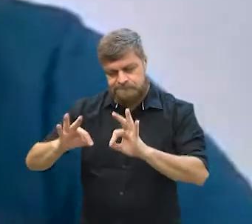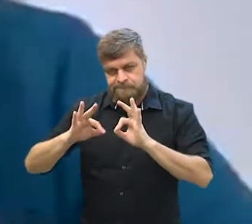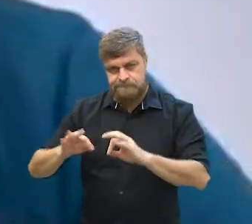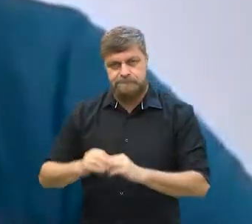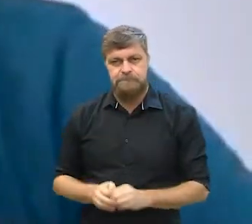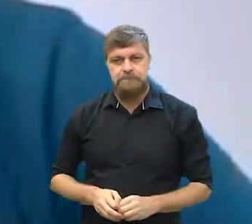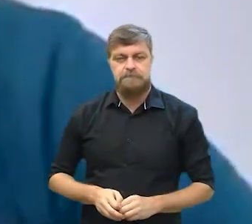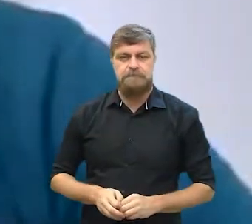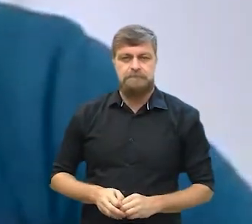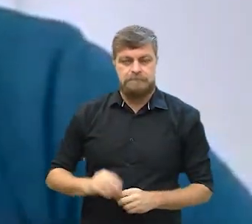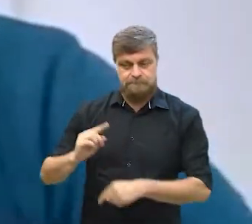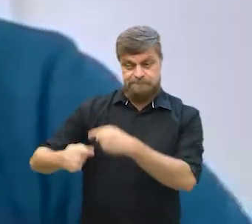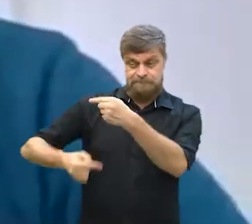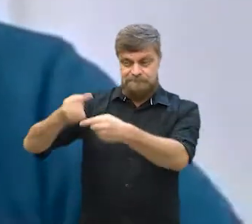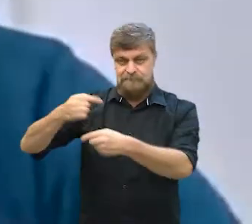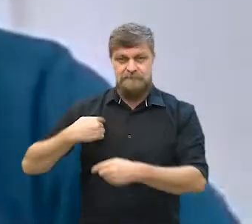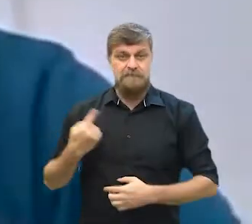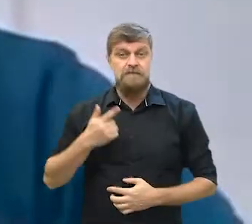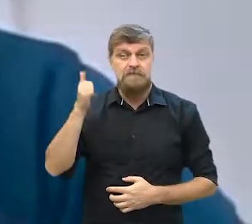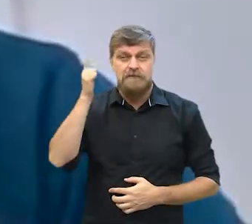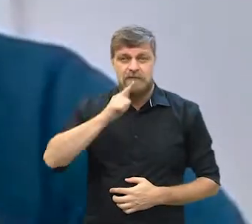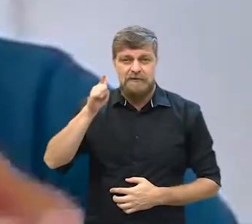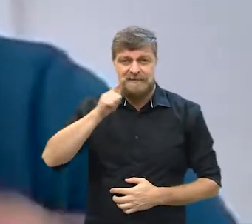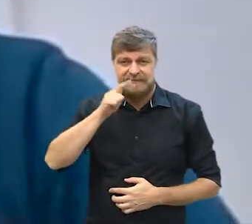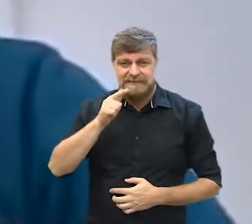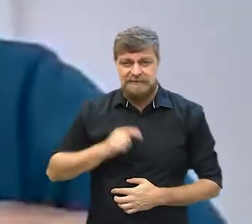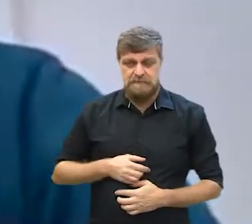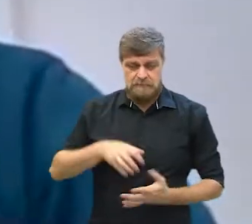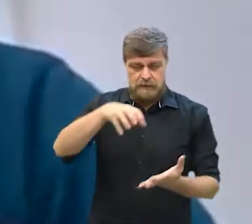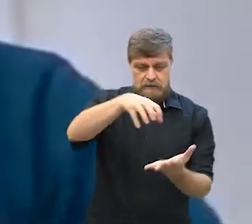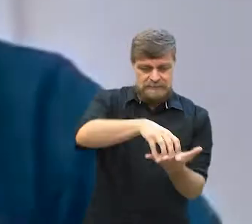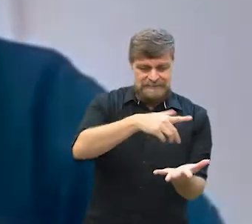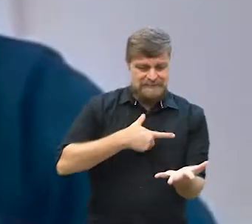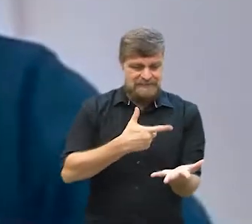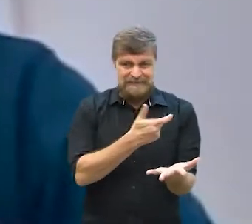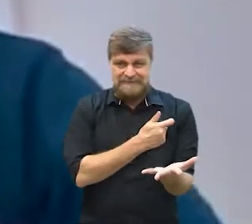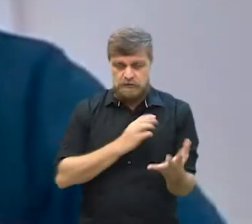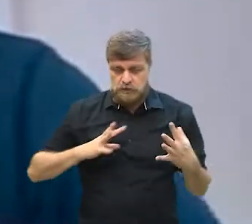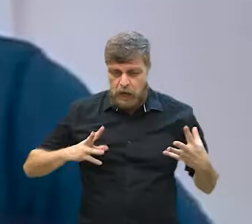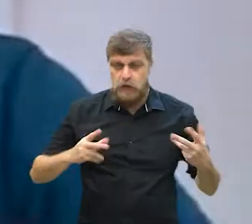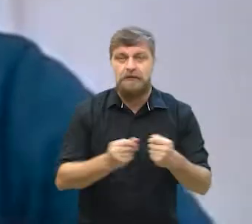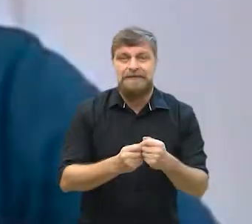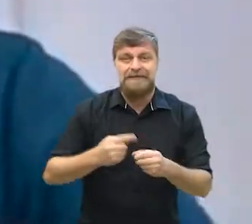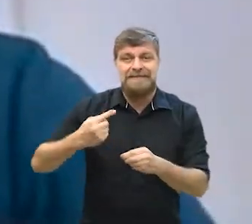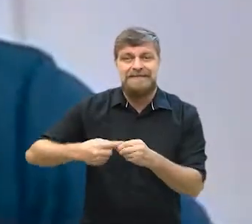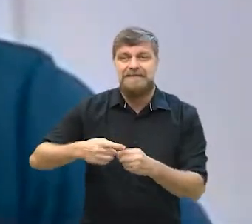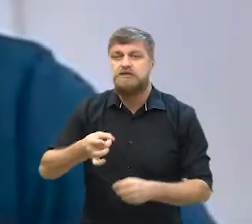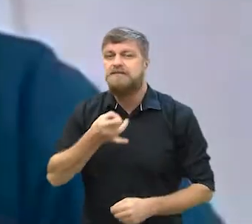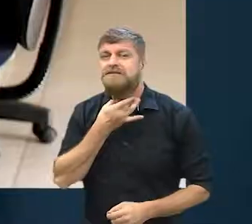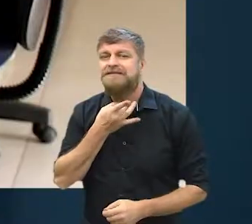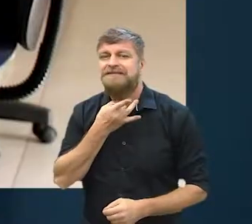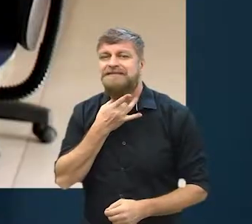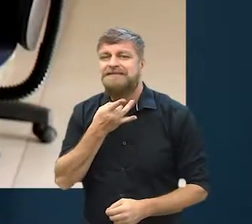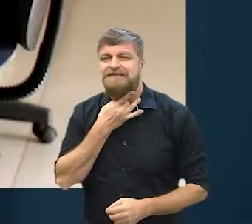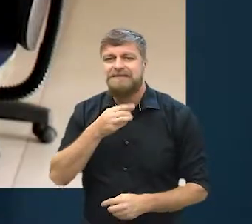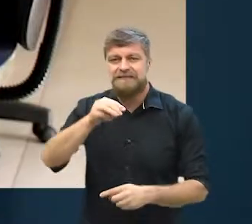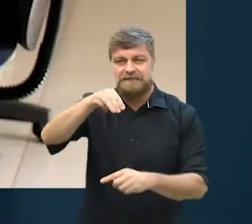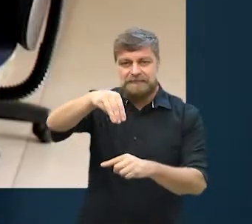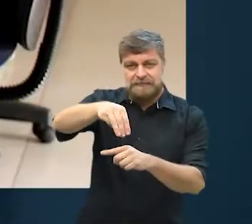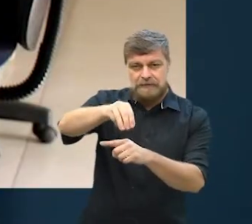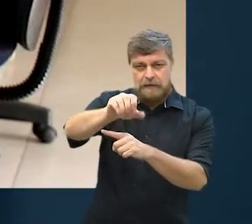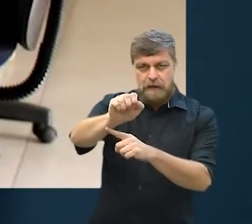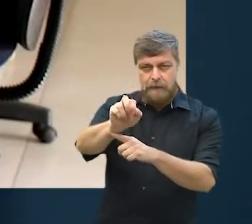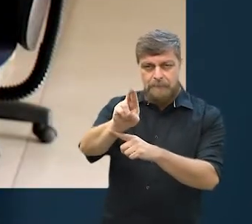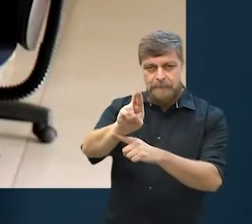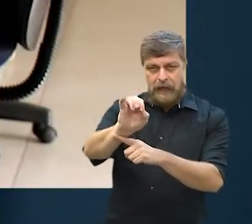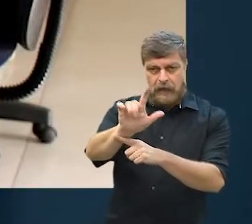mais elevada, e conseguimos implementar em todas as unidades básicas de saúde de Marília o sistema de atendimento eletrônico.